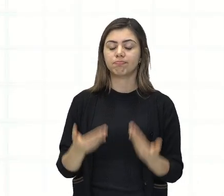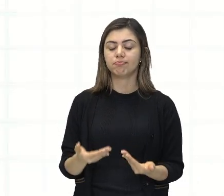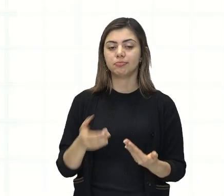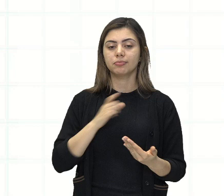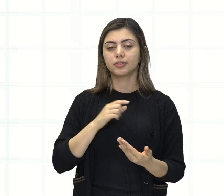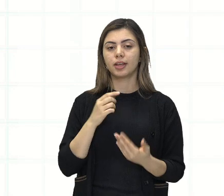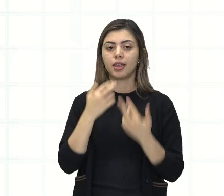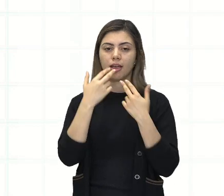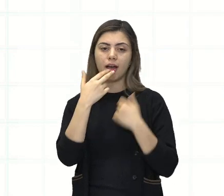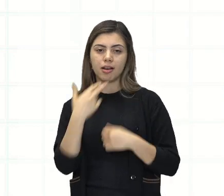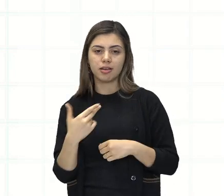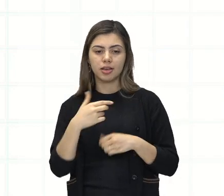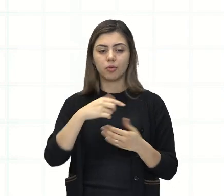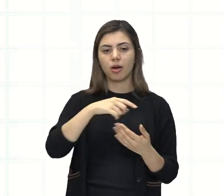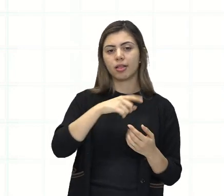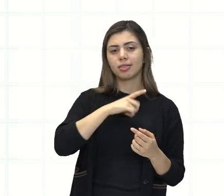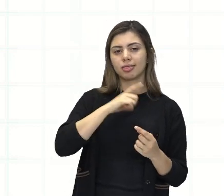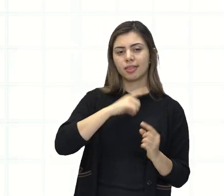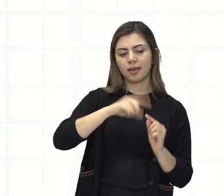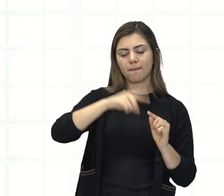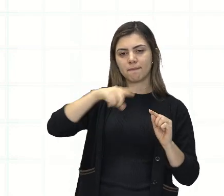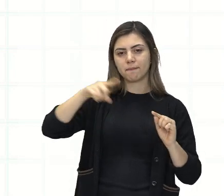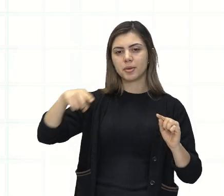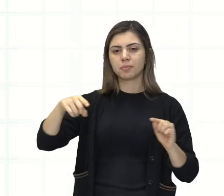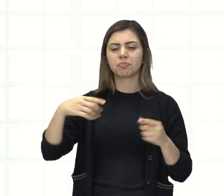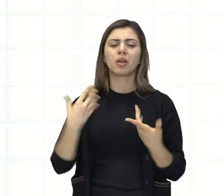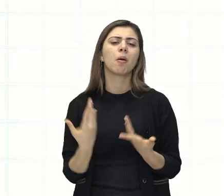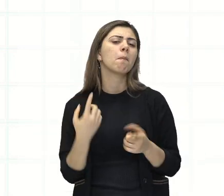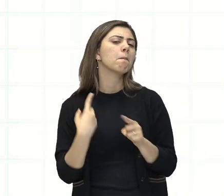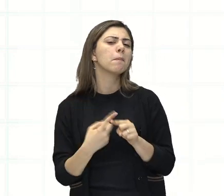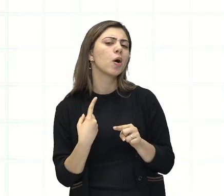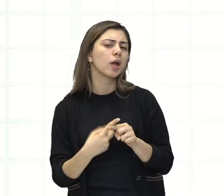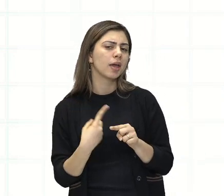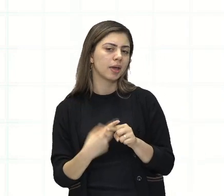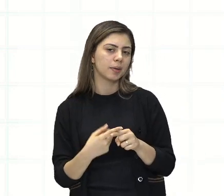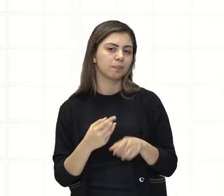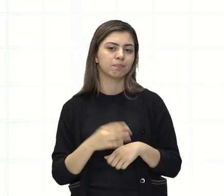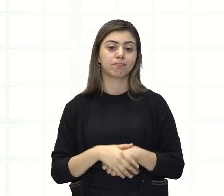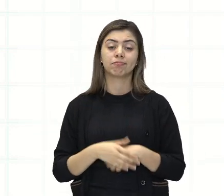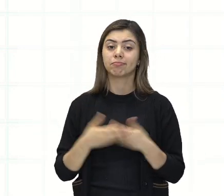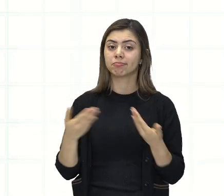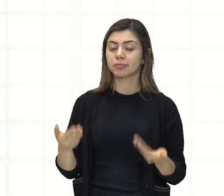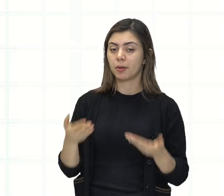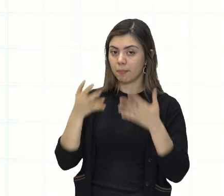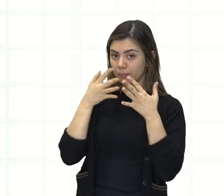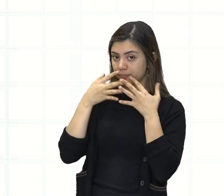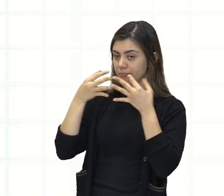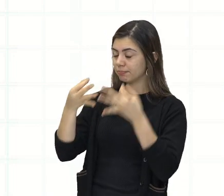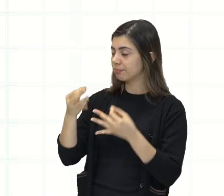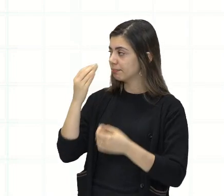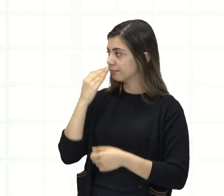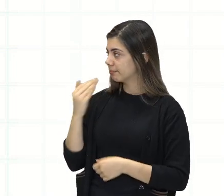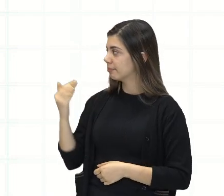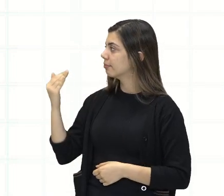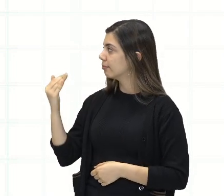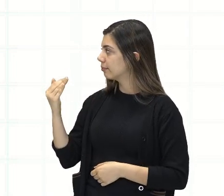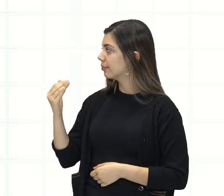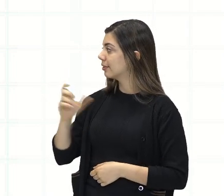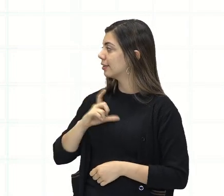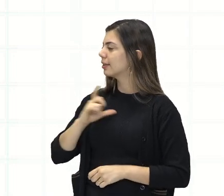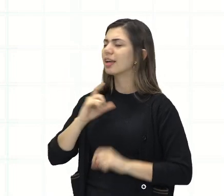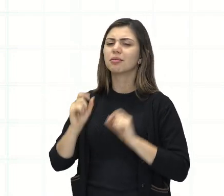Variedades linguísticas. Por que ocorrem? Então, olha, nós temos aqui